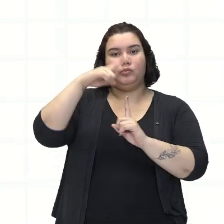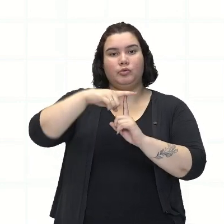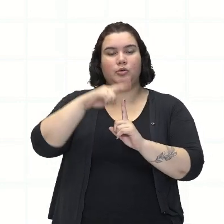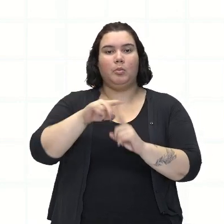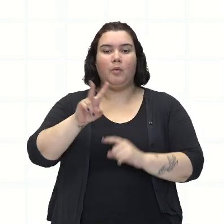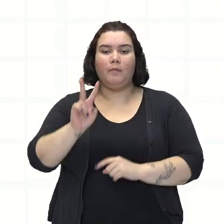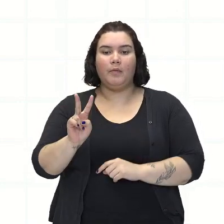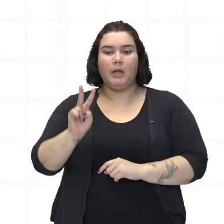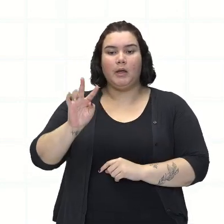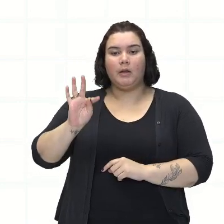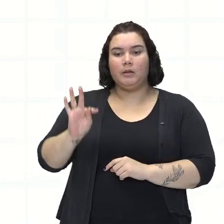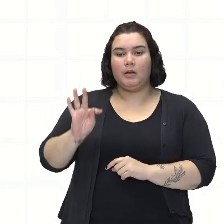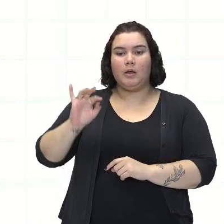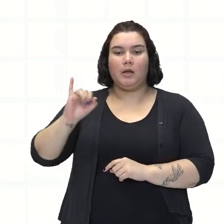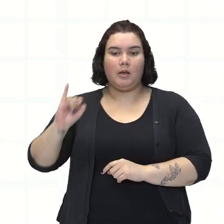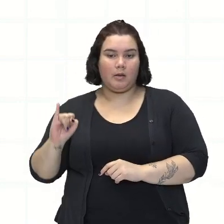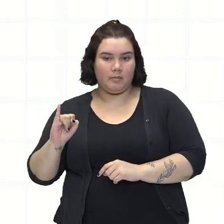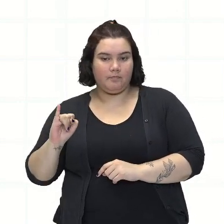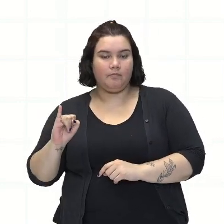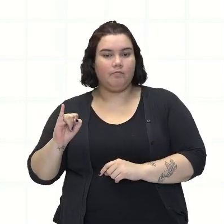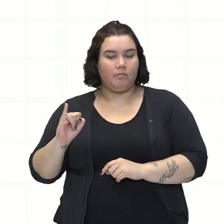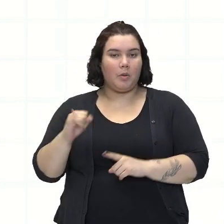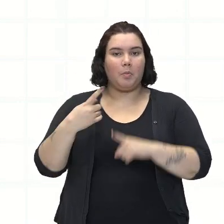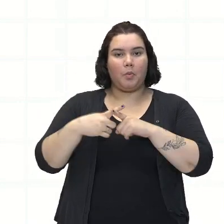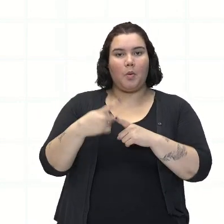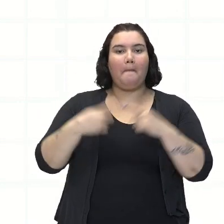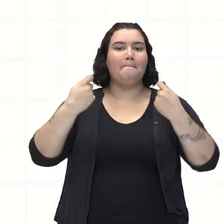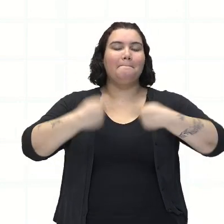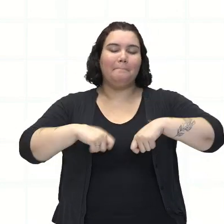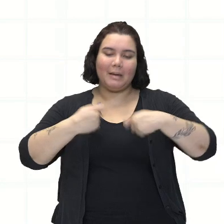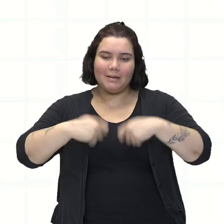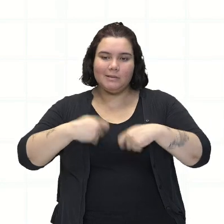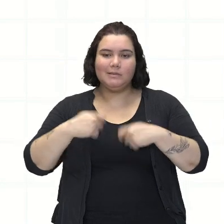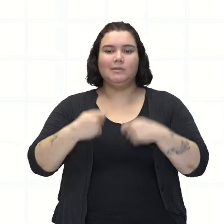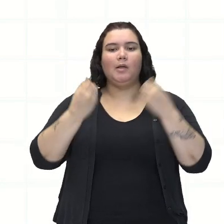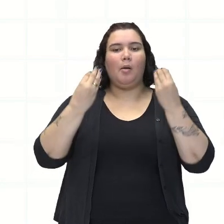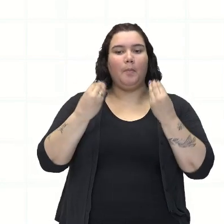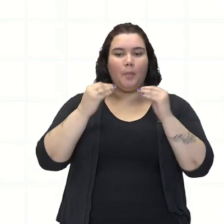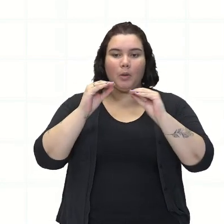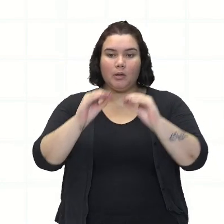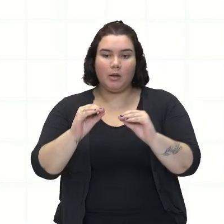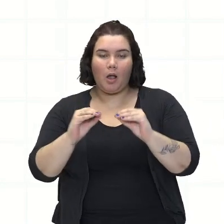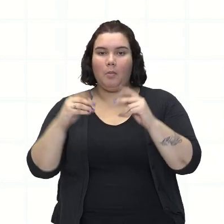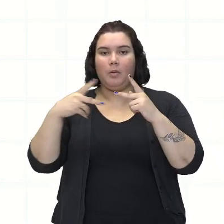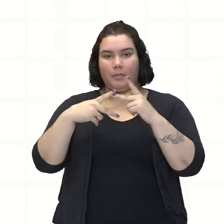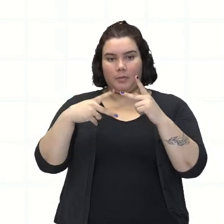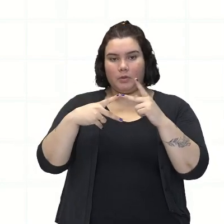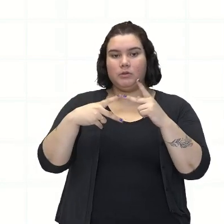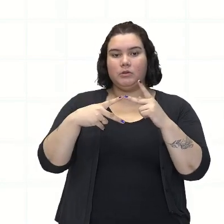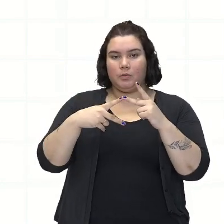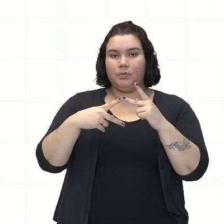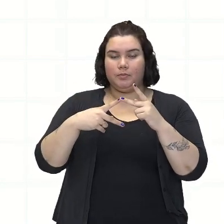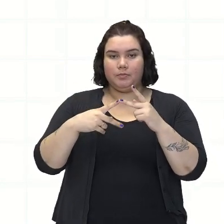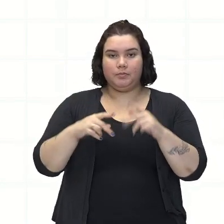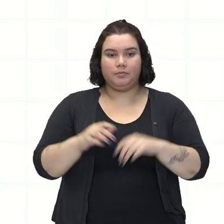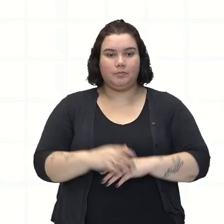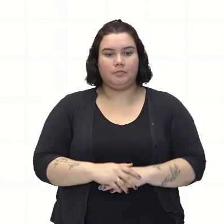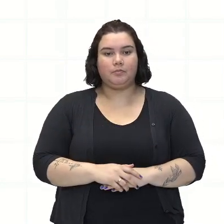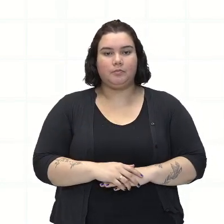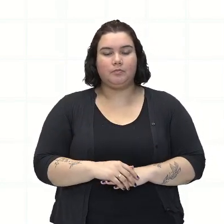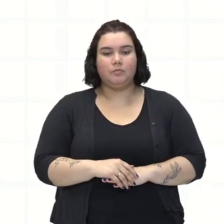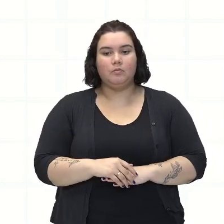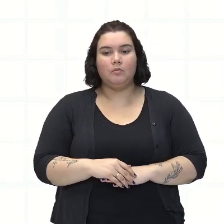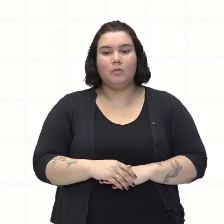transitivo indireto, porque ele precisa, ele necessita, como ele está falando aqui, de preposição.